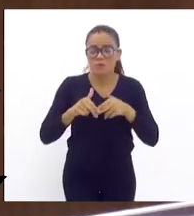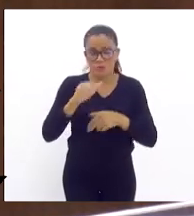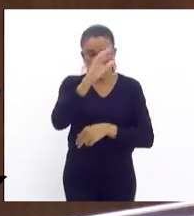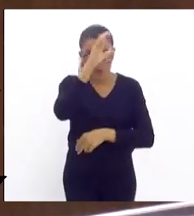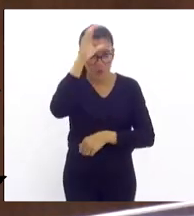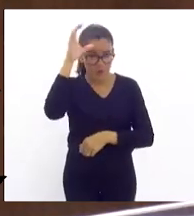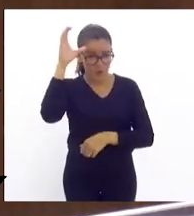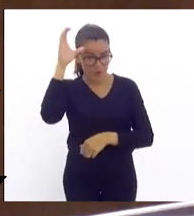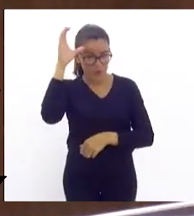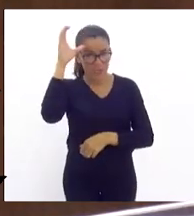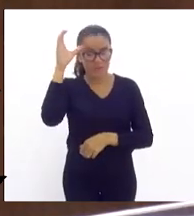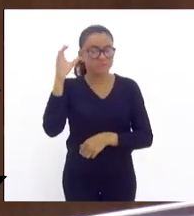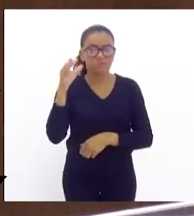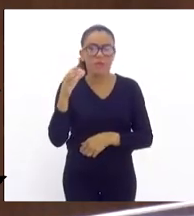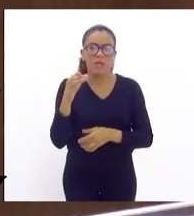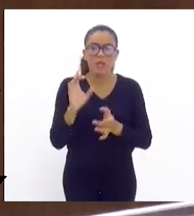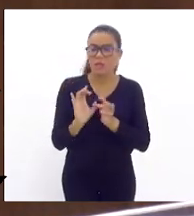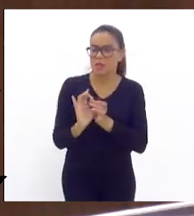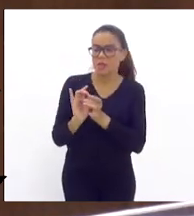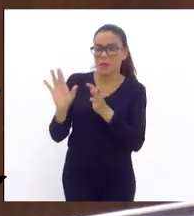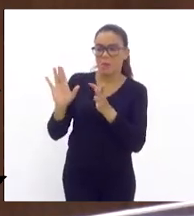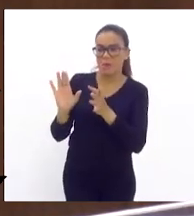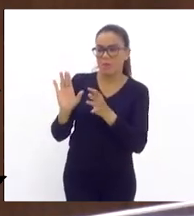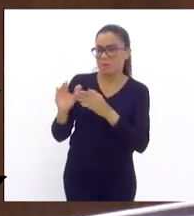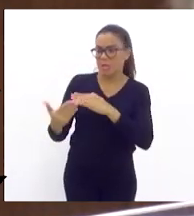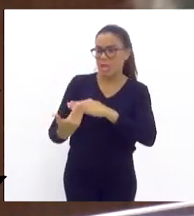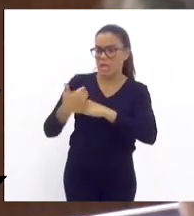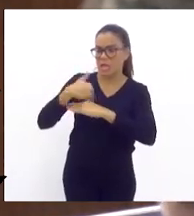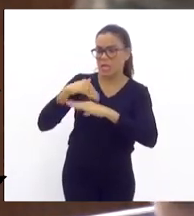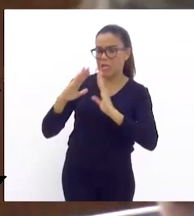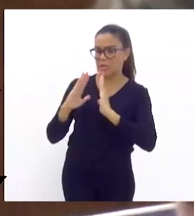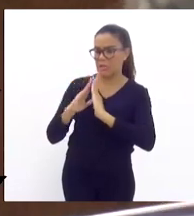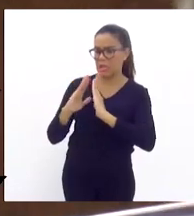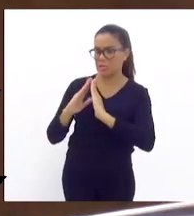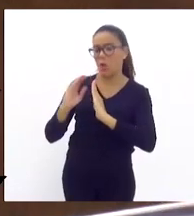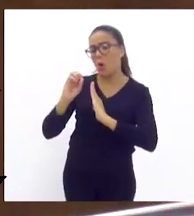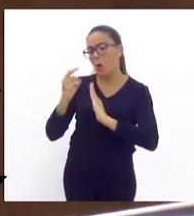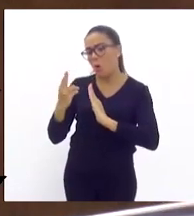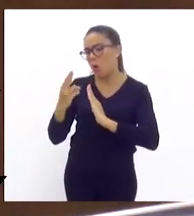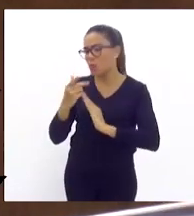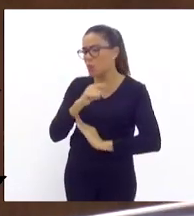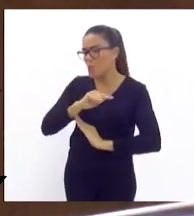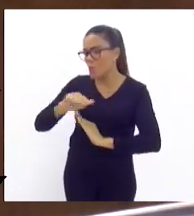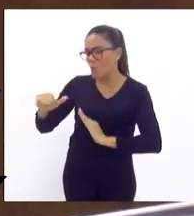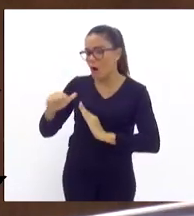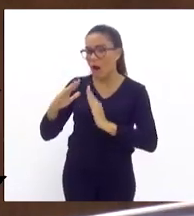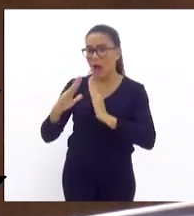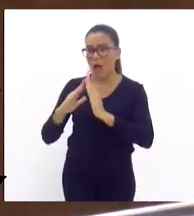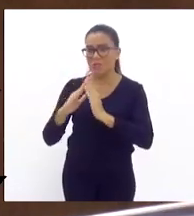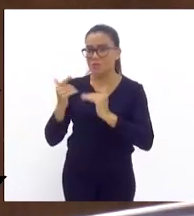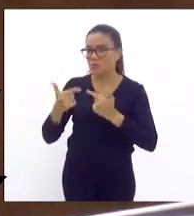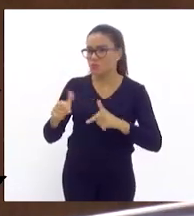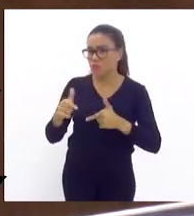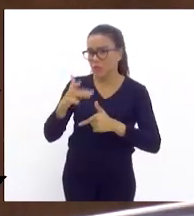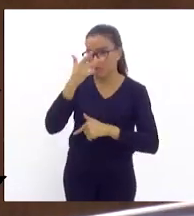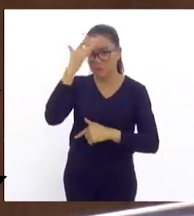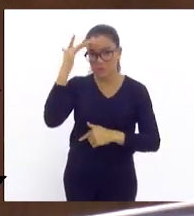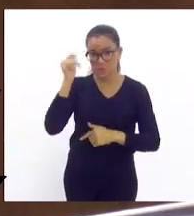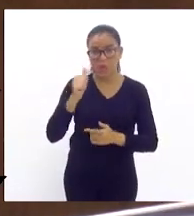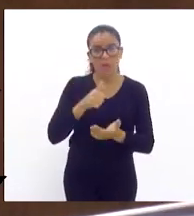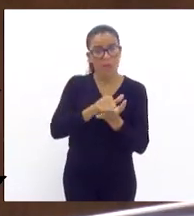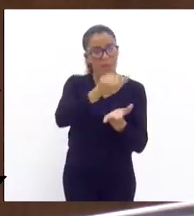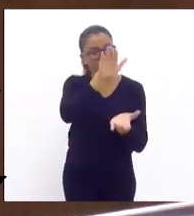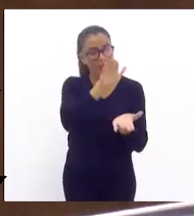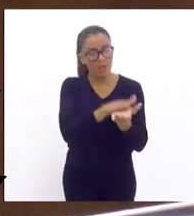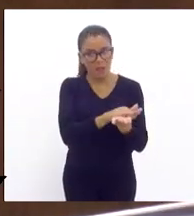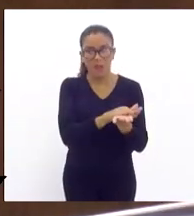consumidor que não permite a entrada, ou por ele não estar em casa, ou por ele até mesmo não ter o conhecimento, existe uma aplicação de multa. Isso